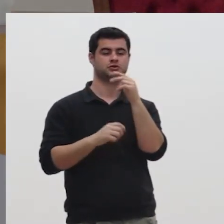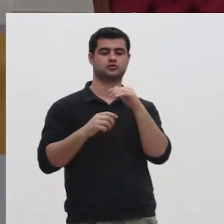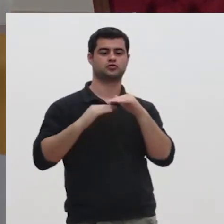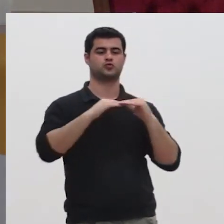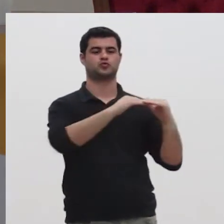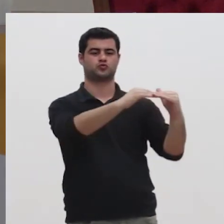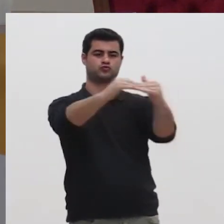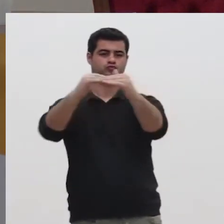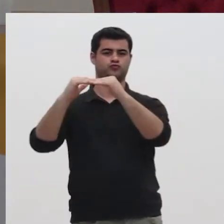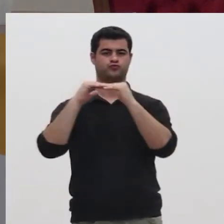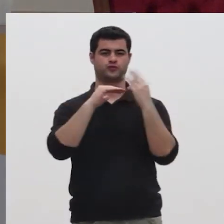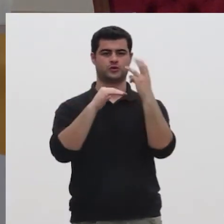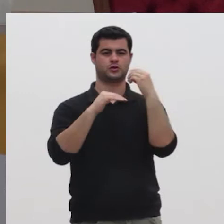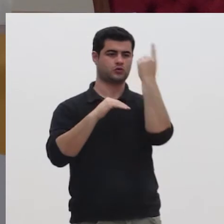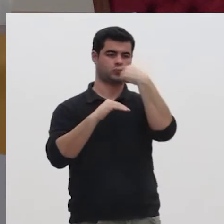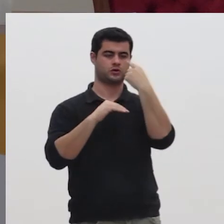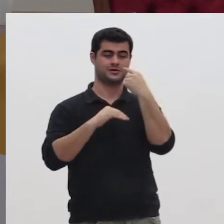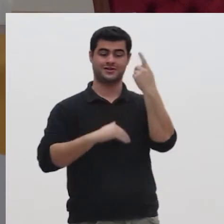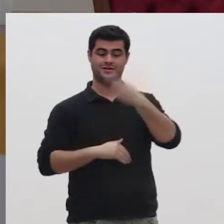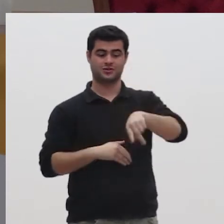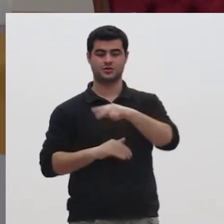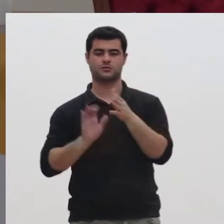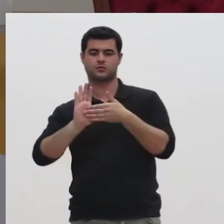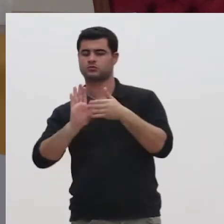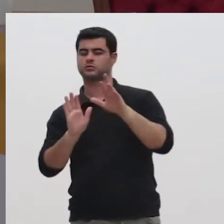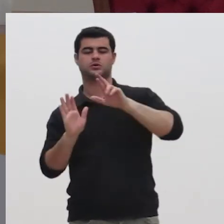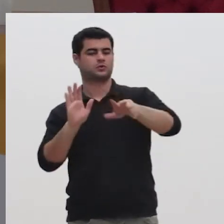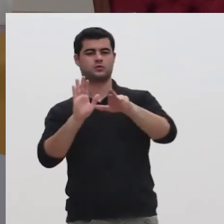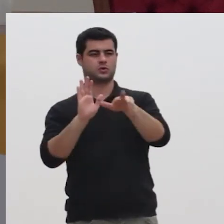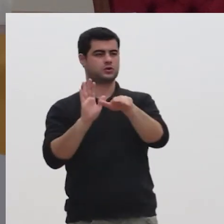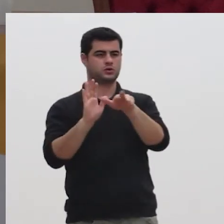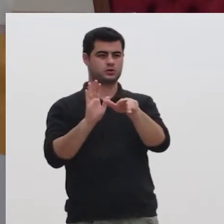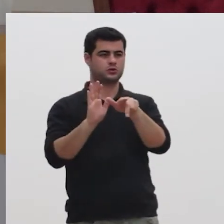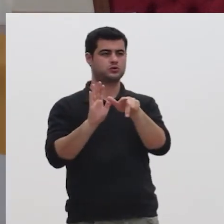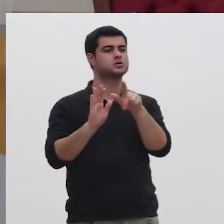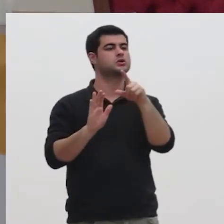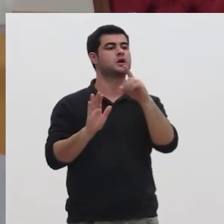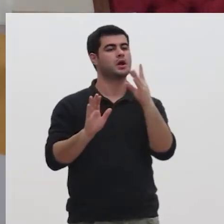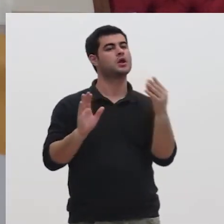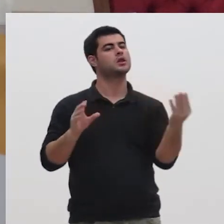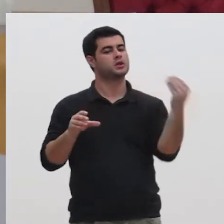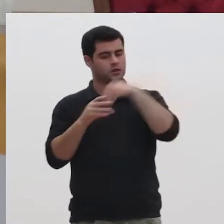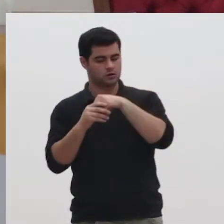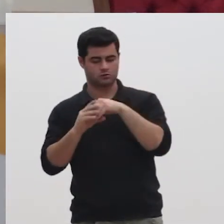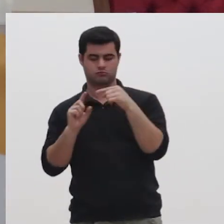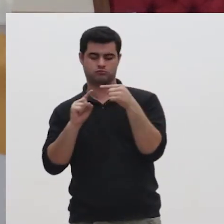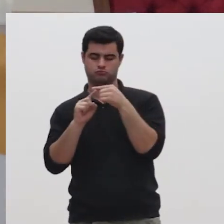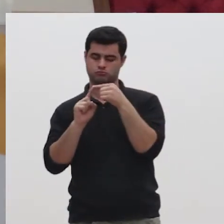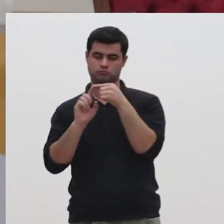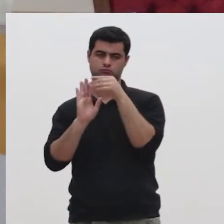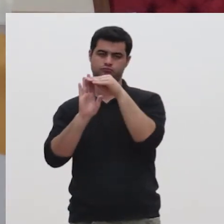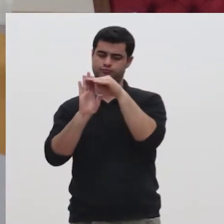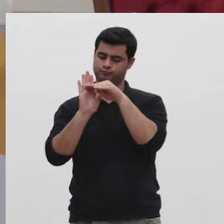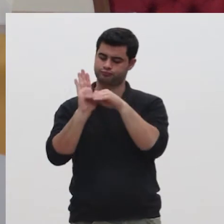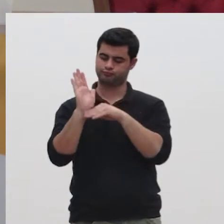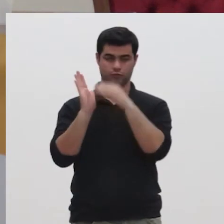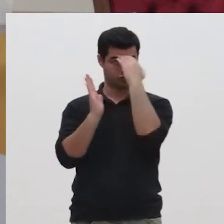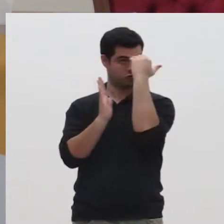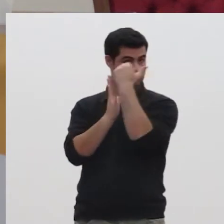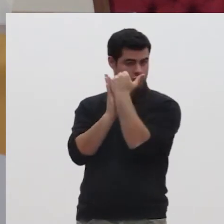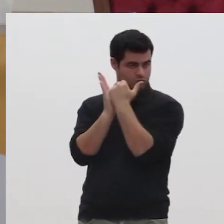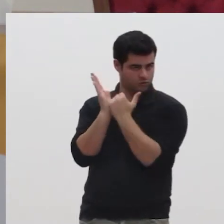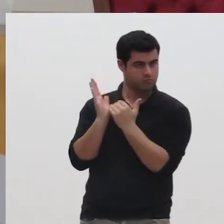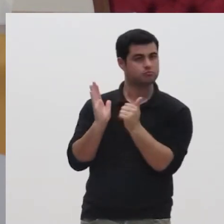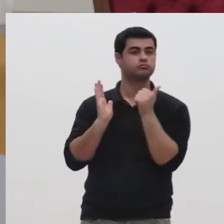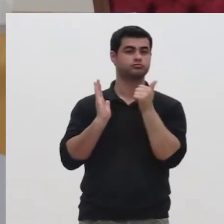é isso que a nossa resolução está propondo, ela está completamente dentro das normativas legais. E eu acho que a